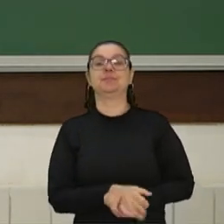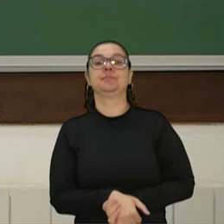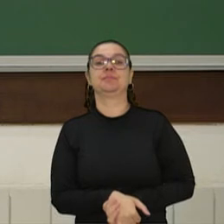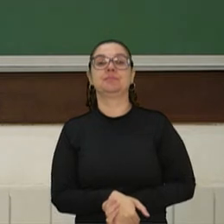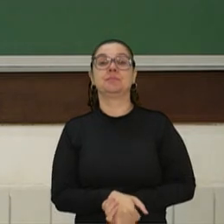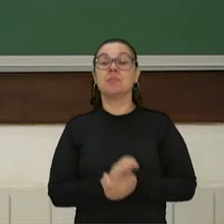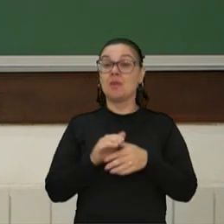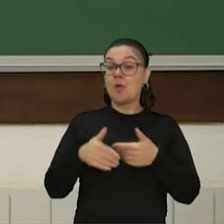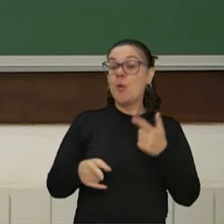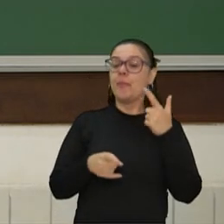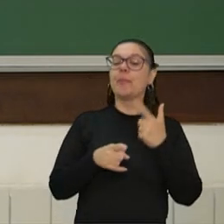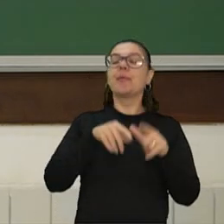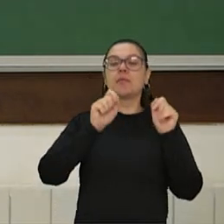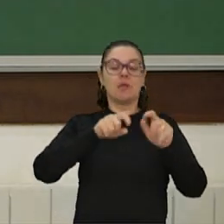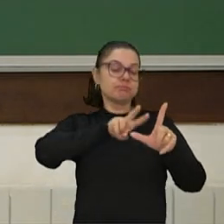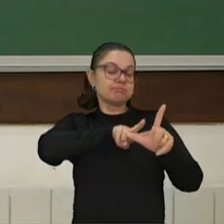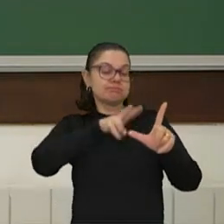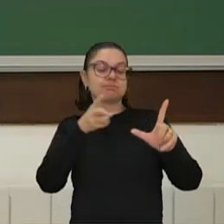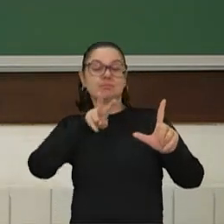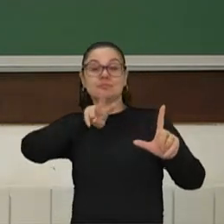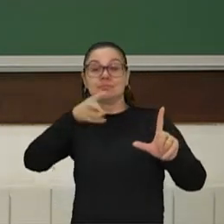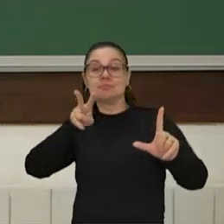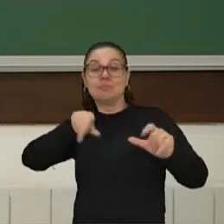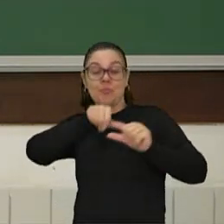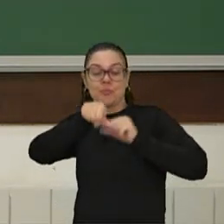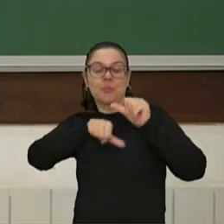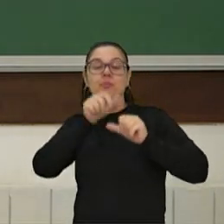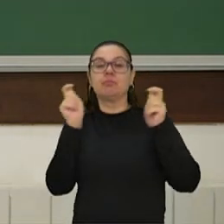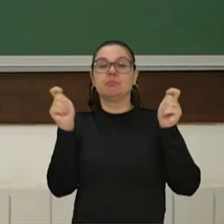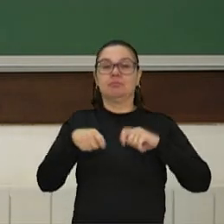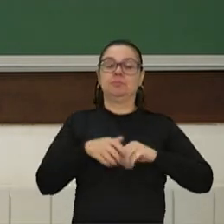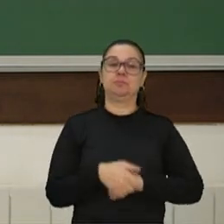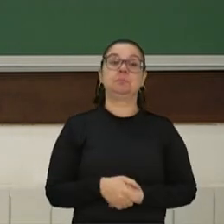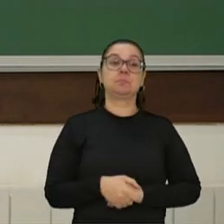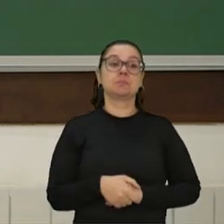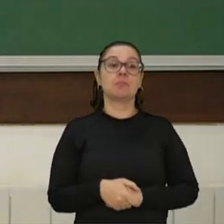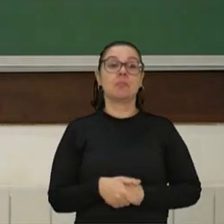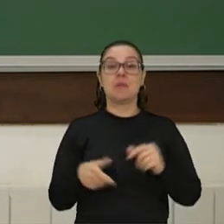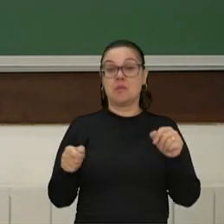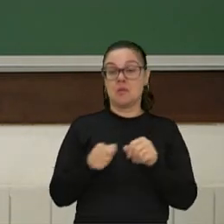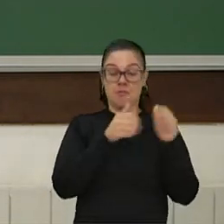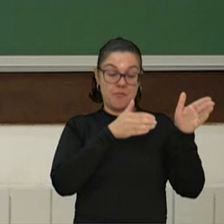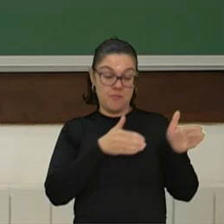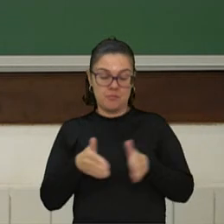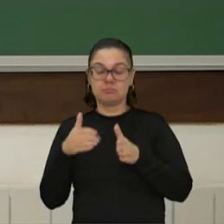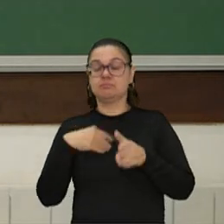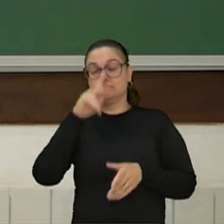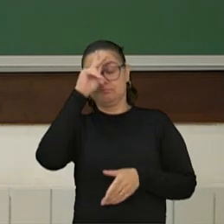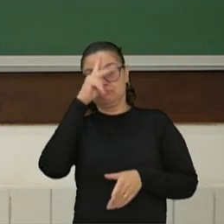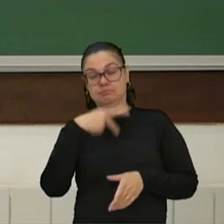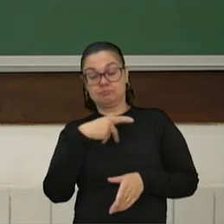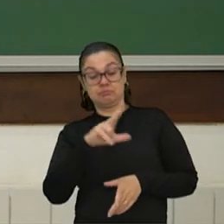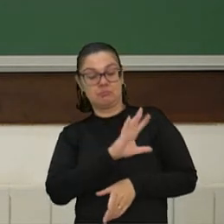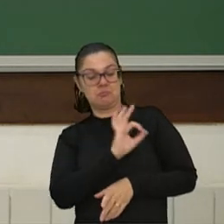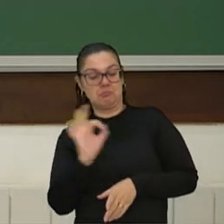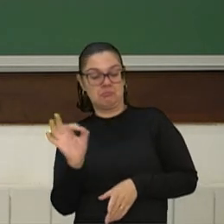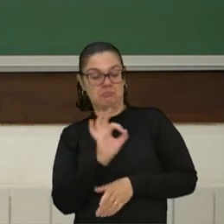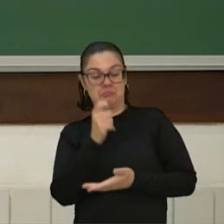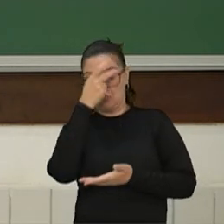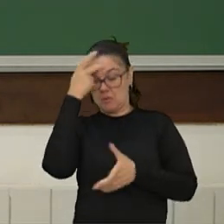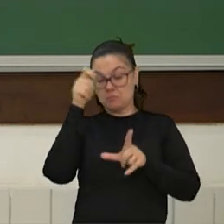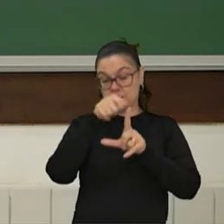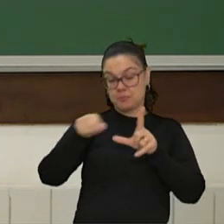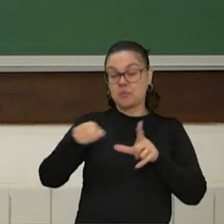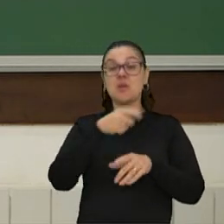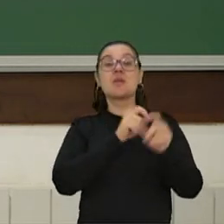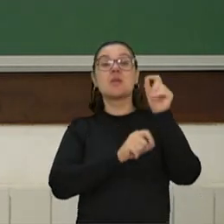outras palavras. É porque ele pode ser facilmente modificado. A produção é anônima, sem assinatura, ou seja,